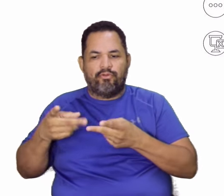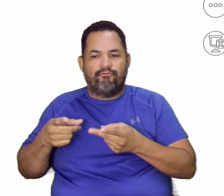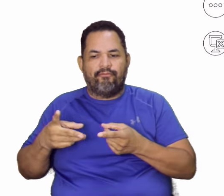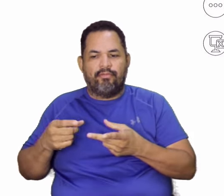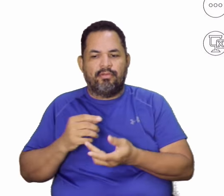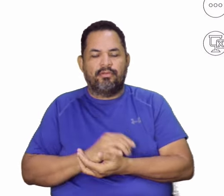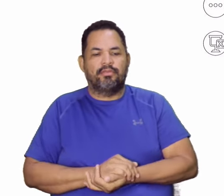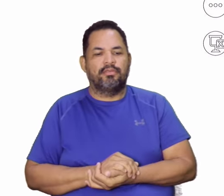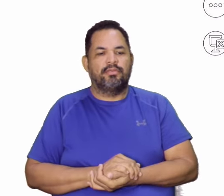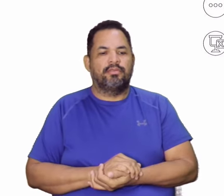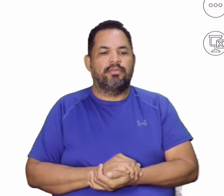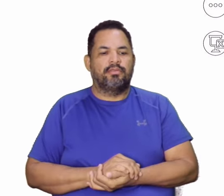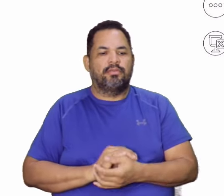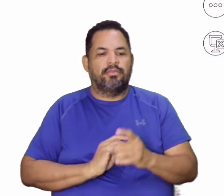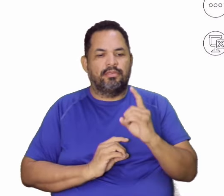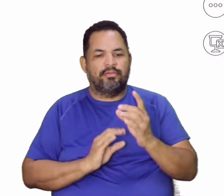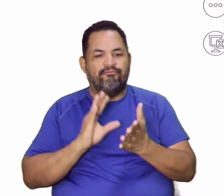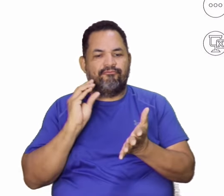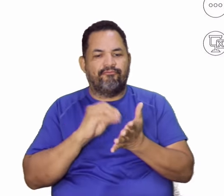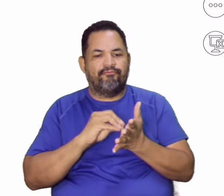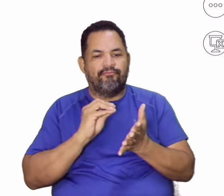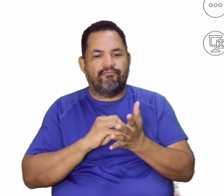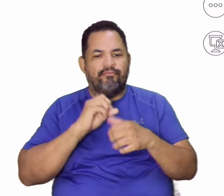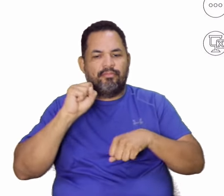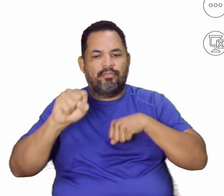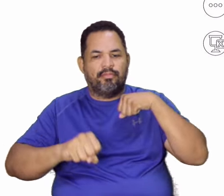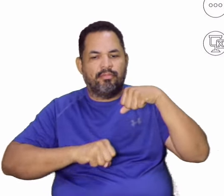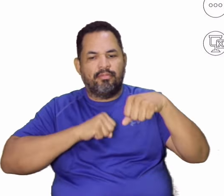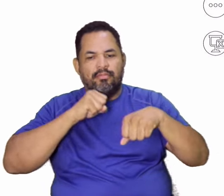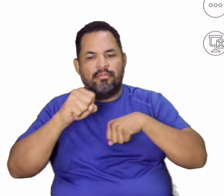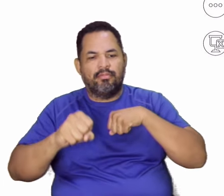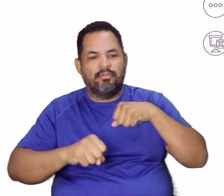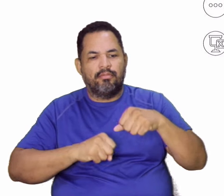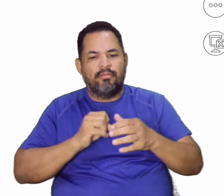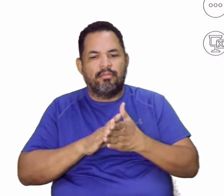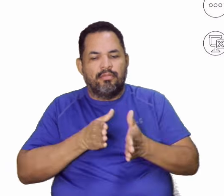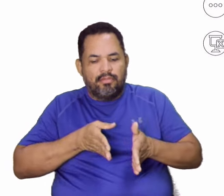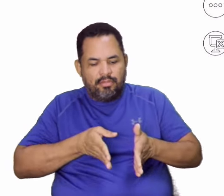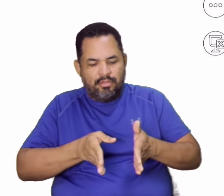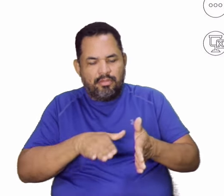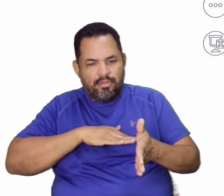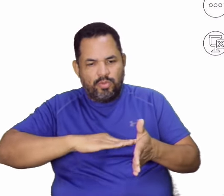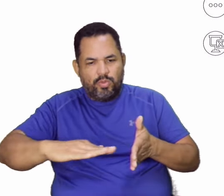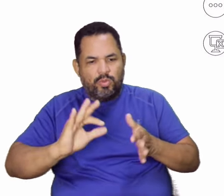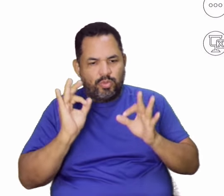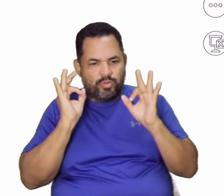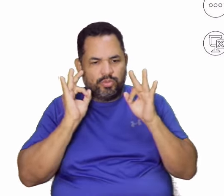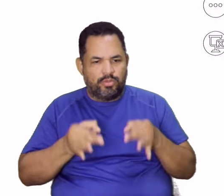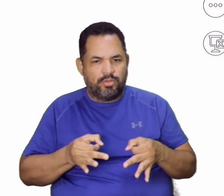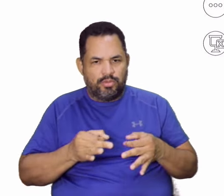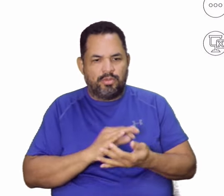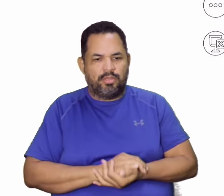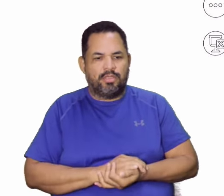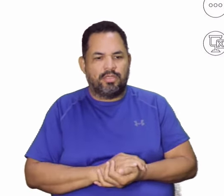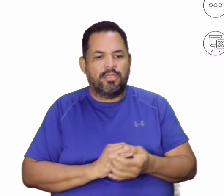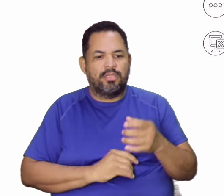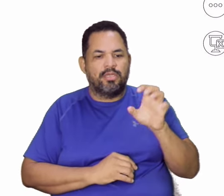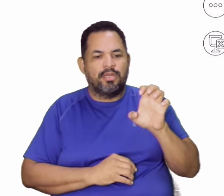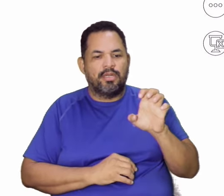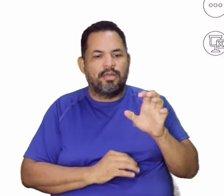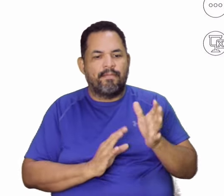comerciais letra d a falta de ciclovias e calçadas adequadas e letra